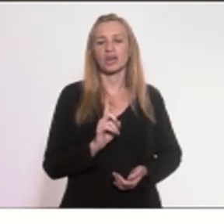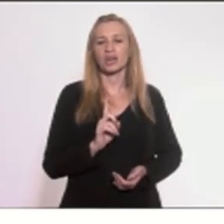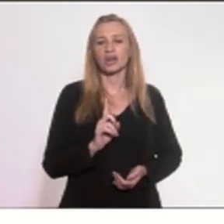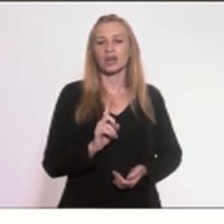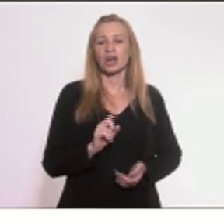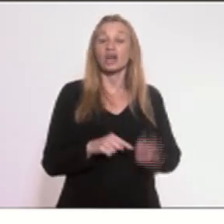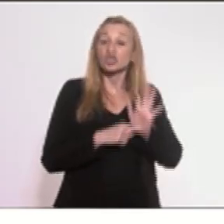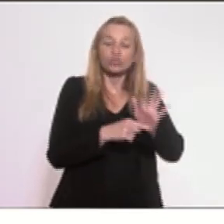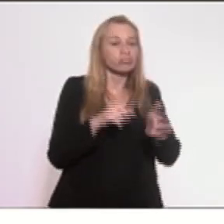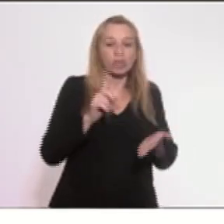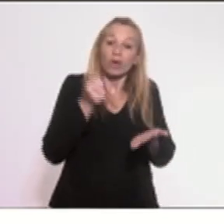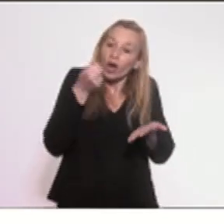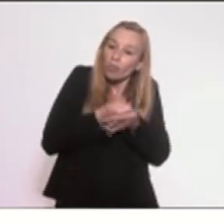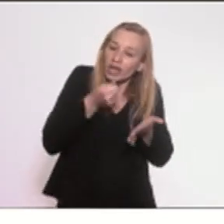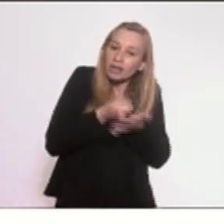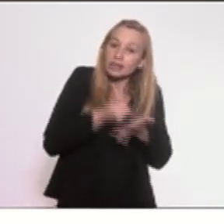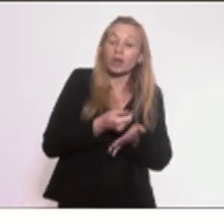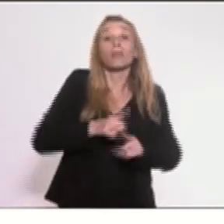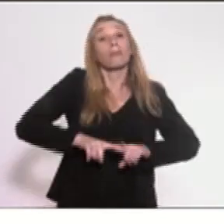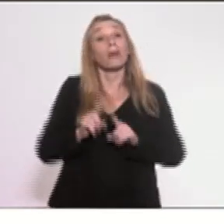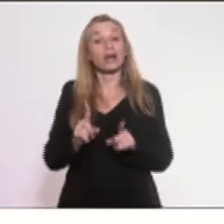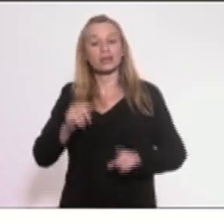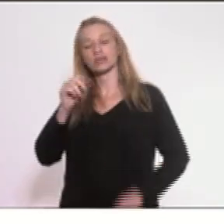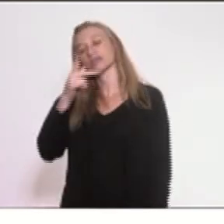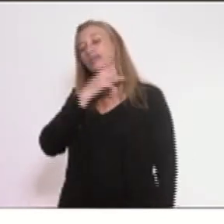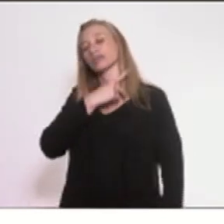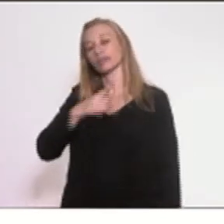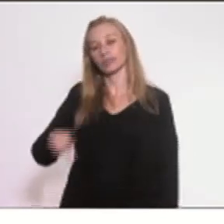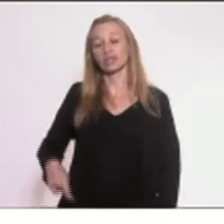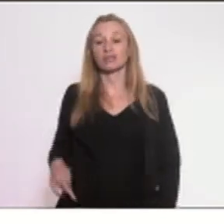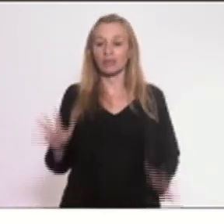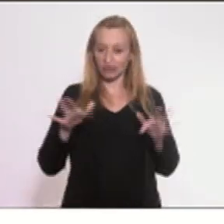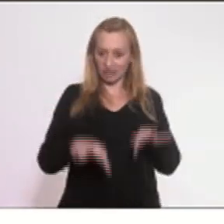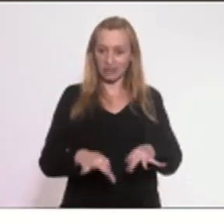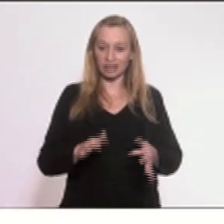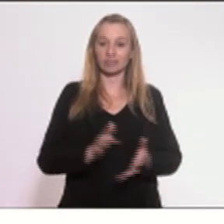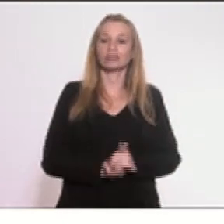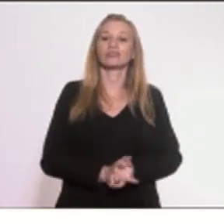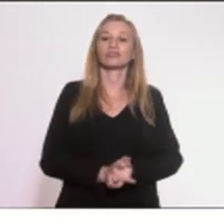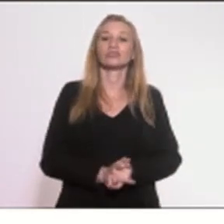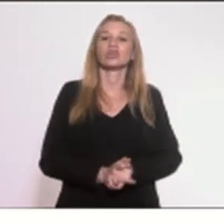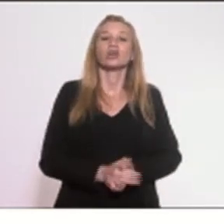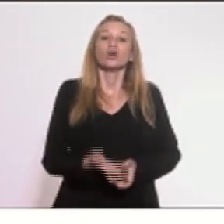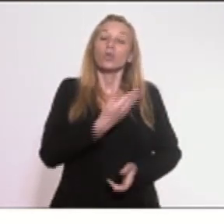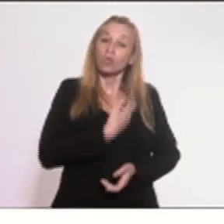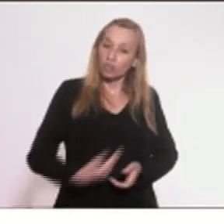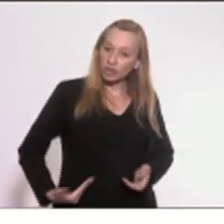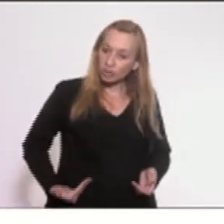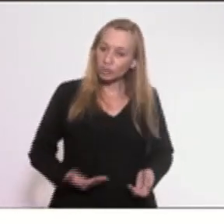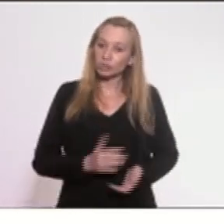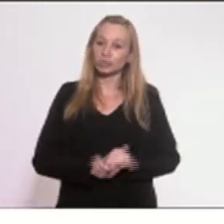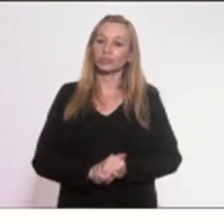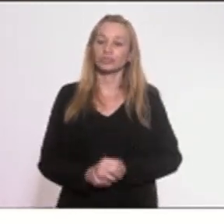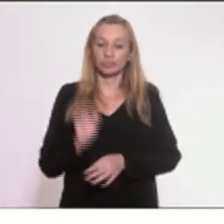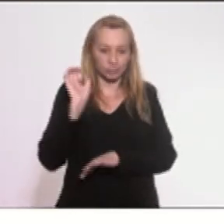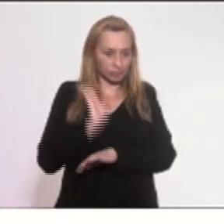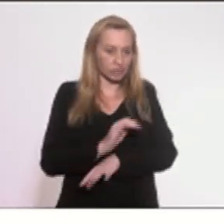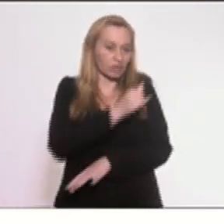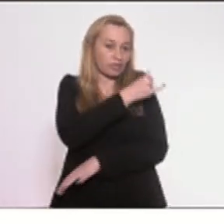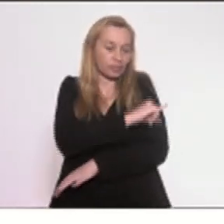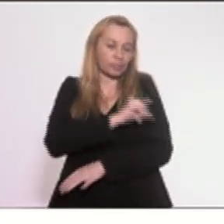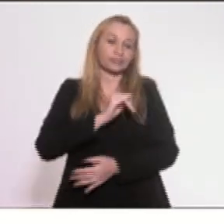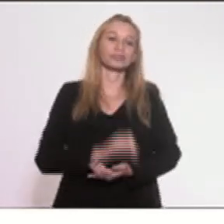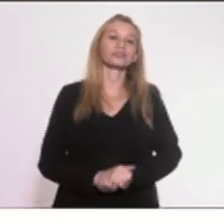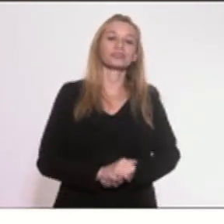obrigação. Mas aí, senhora presidente, para encerrar, o governador do Estado do Rio